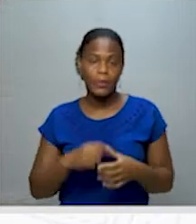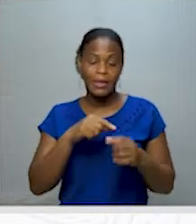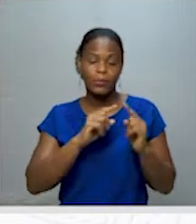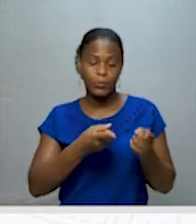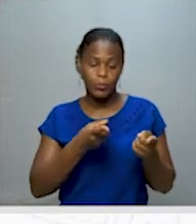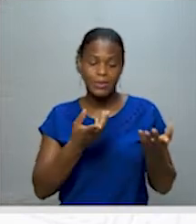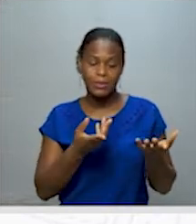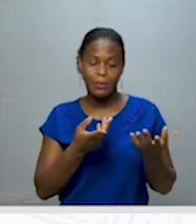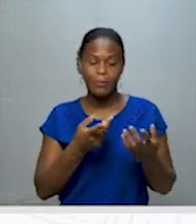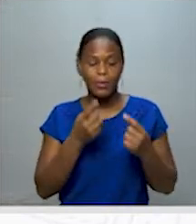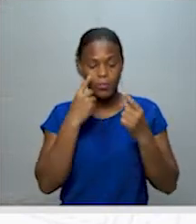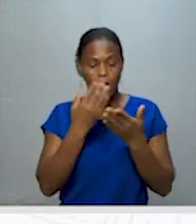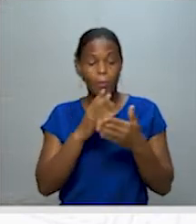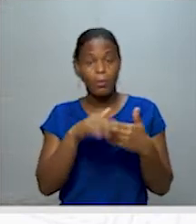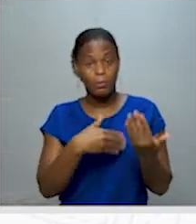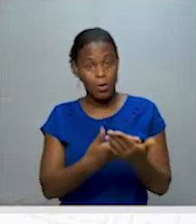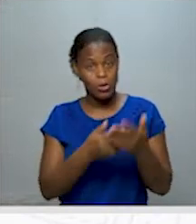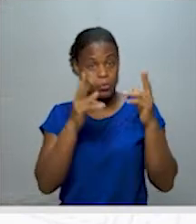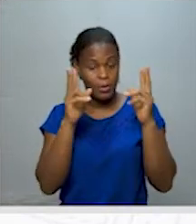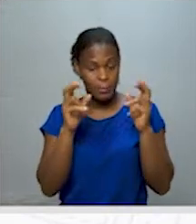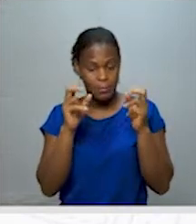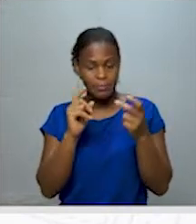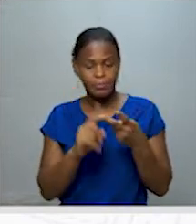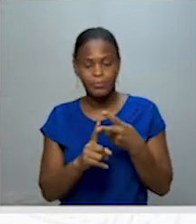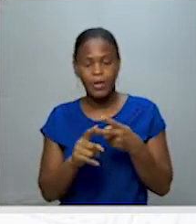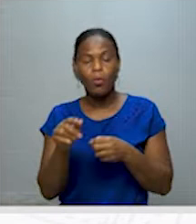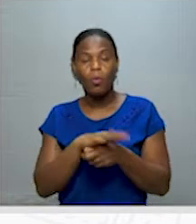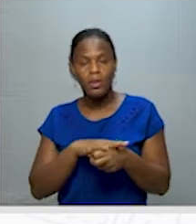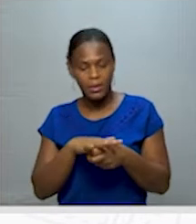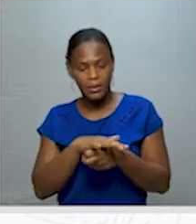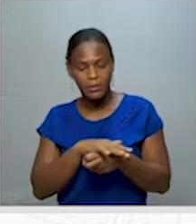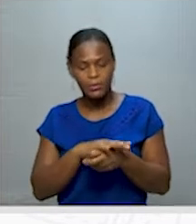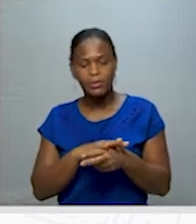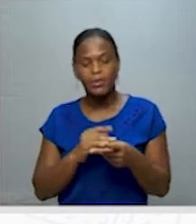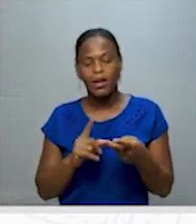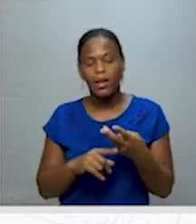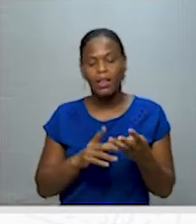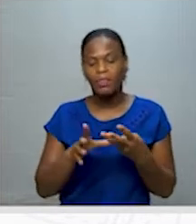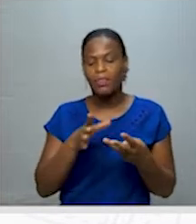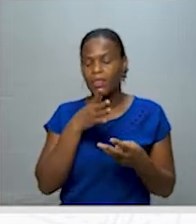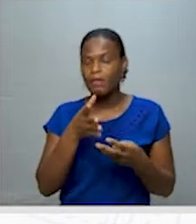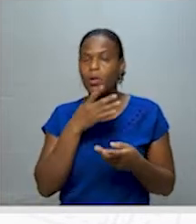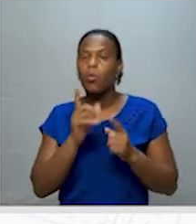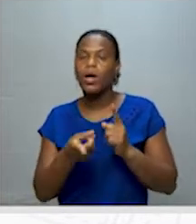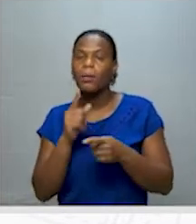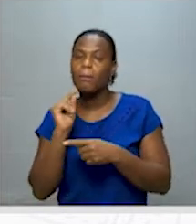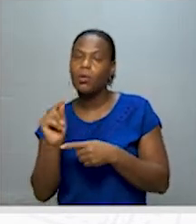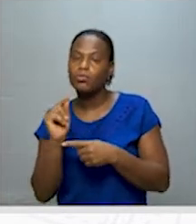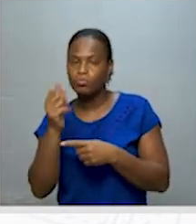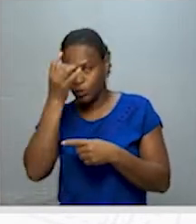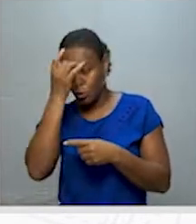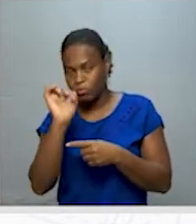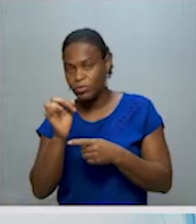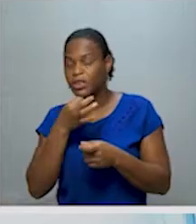Na introdução, apresenta a proposta temática, contextualiza e define um ponto